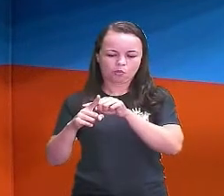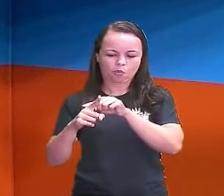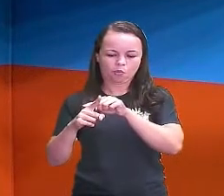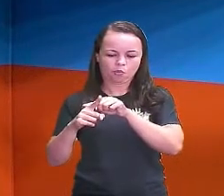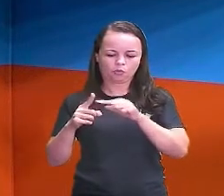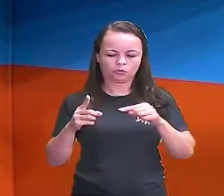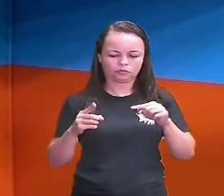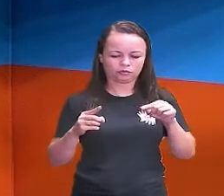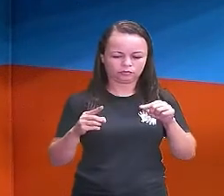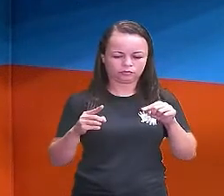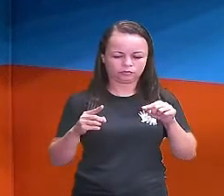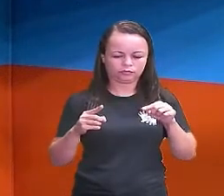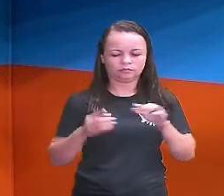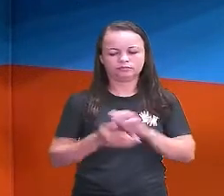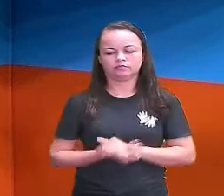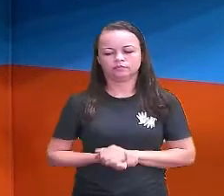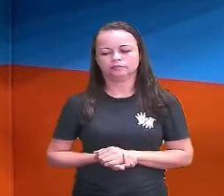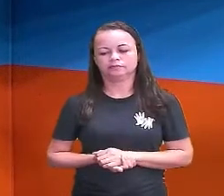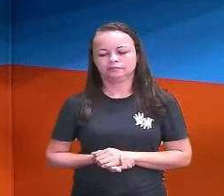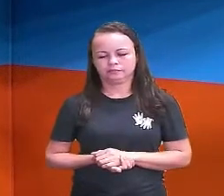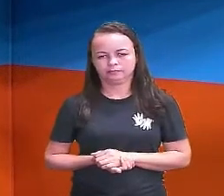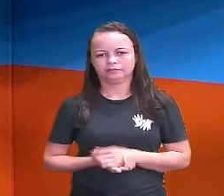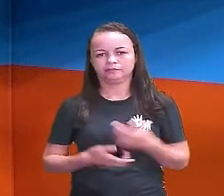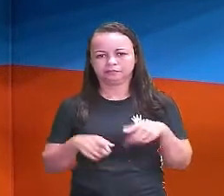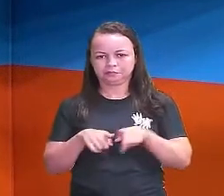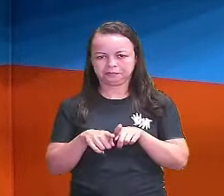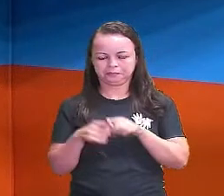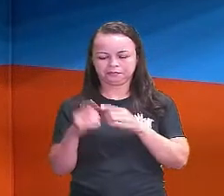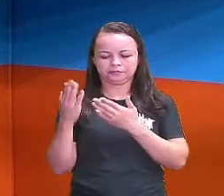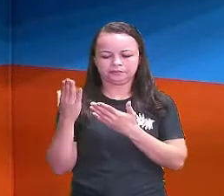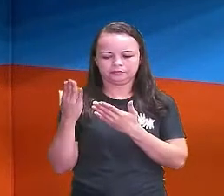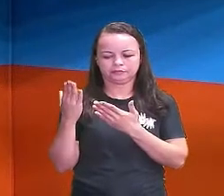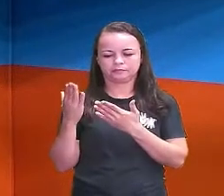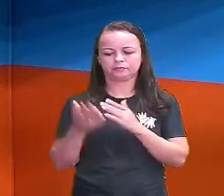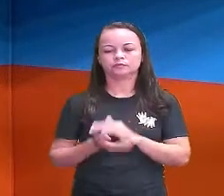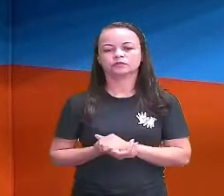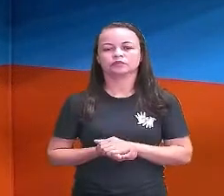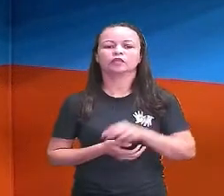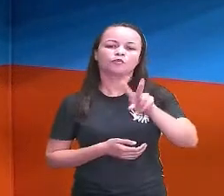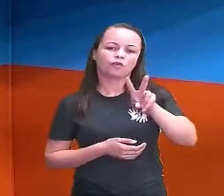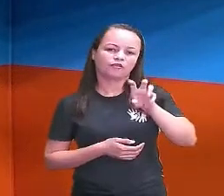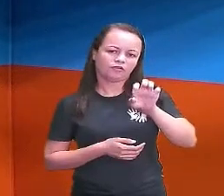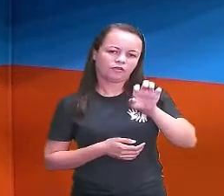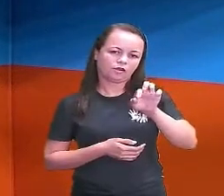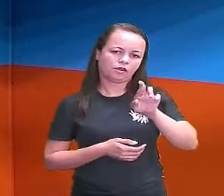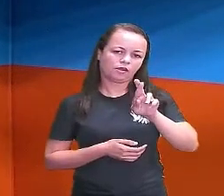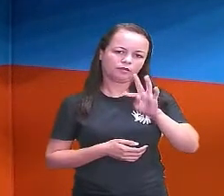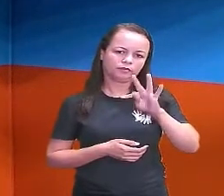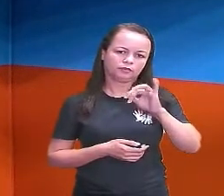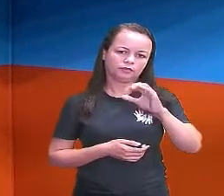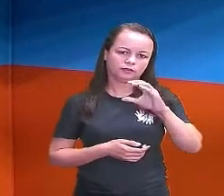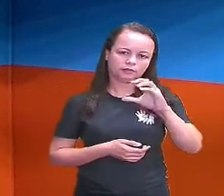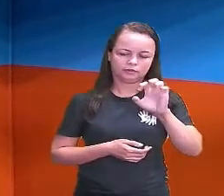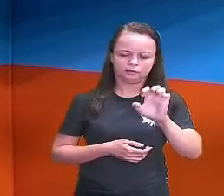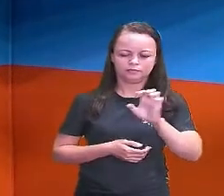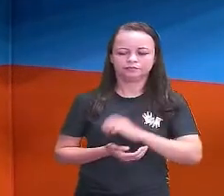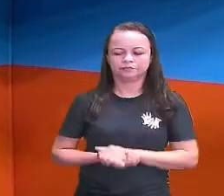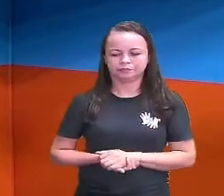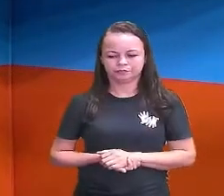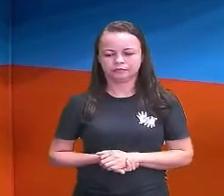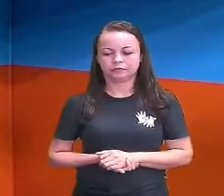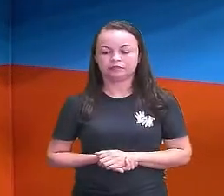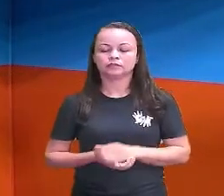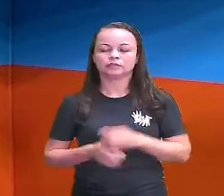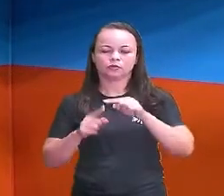pontinha, outro vértice. Aqui também. Outro encontro, outra pontinha, outro vértice, tá? Então, eu